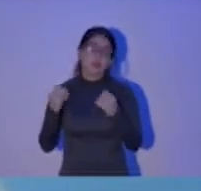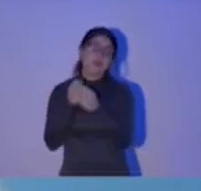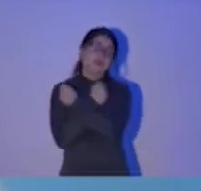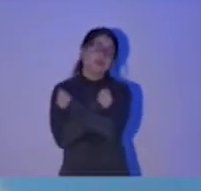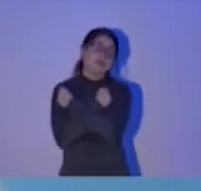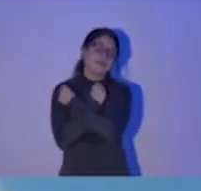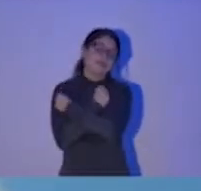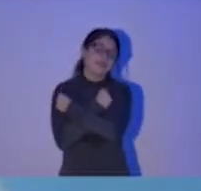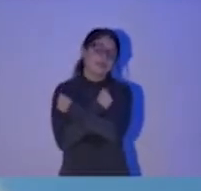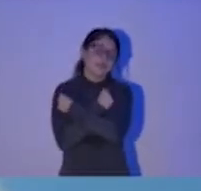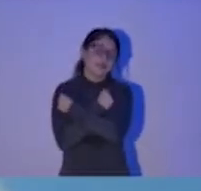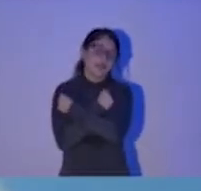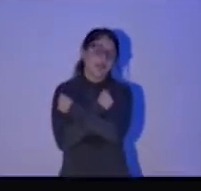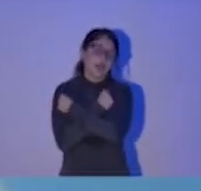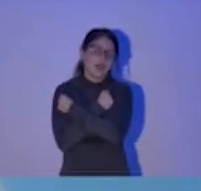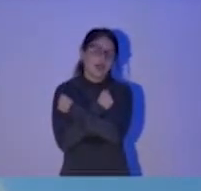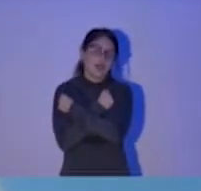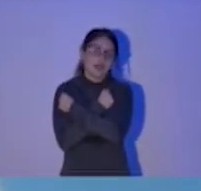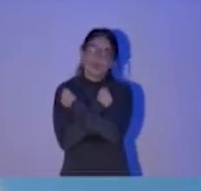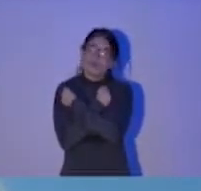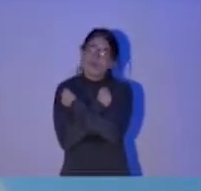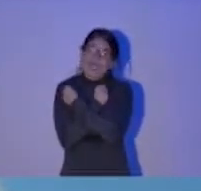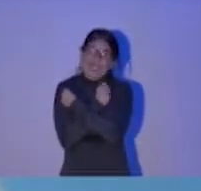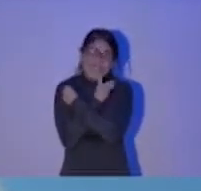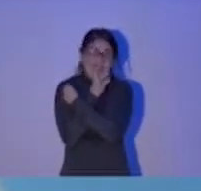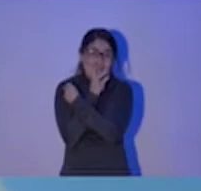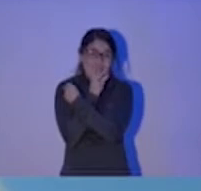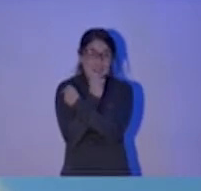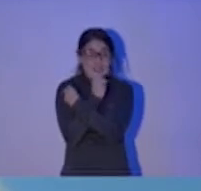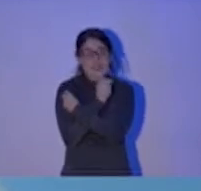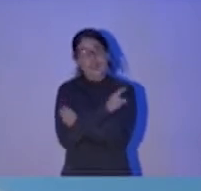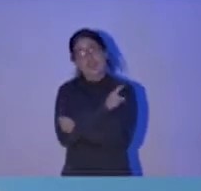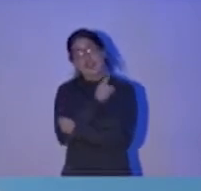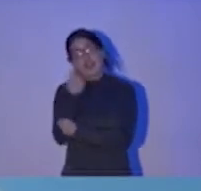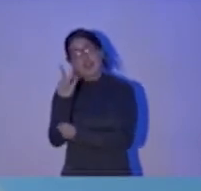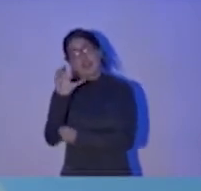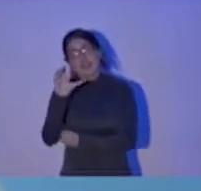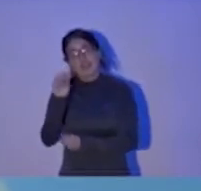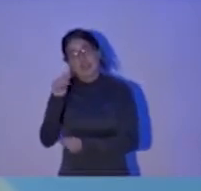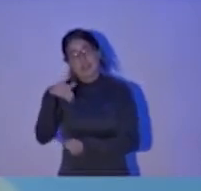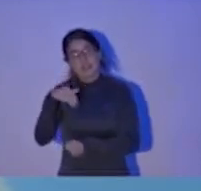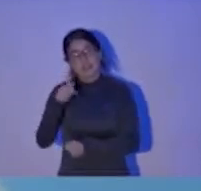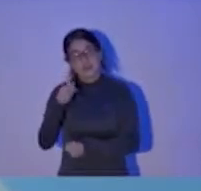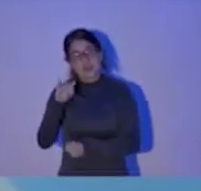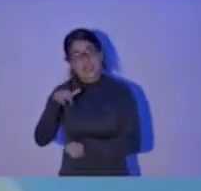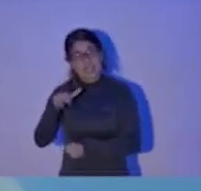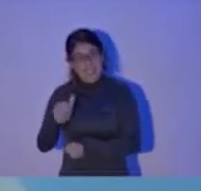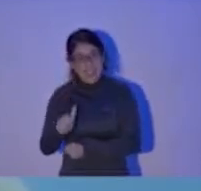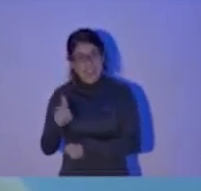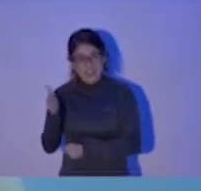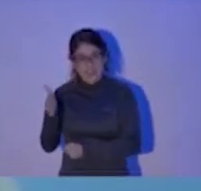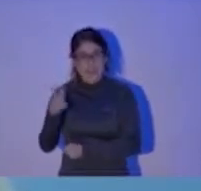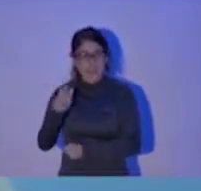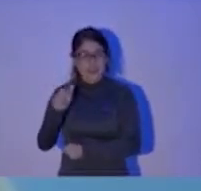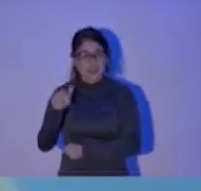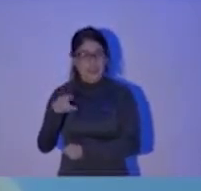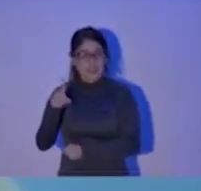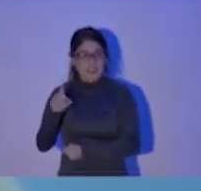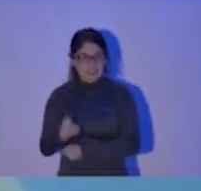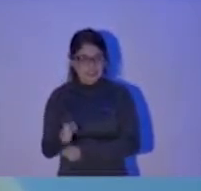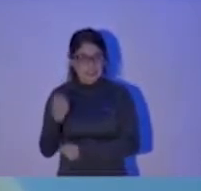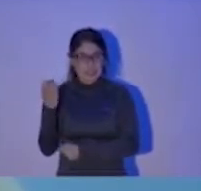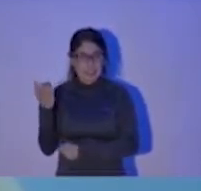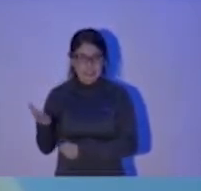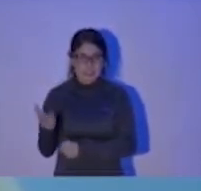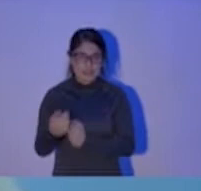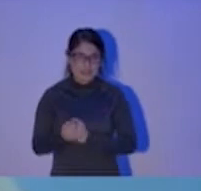melhor e mais escolhido abraço e beijo para Campina Grande, minha terra natal. encontrei com a turma de Campinas, o secretário